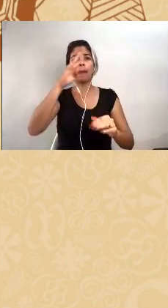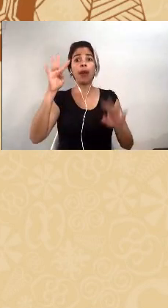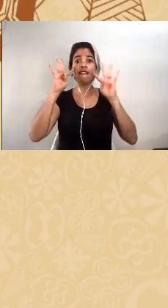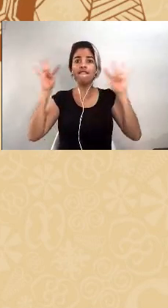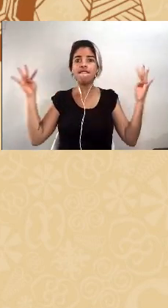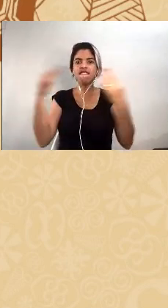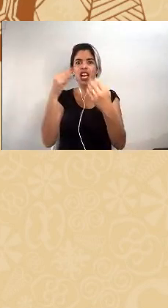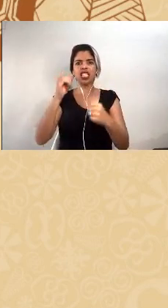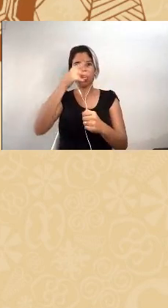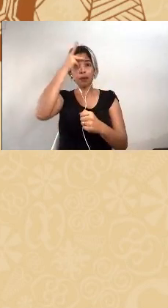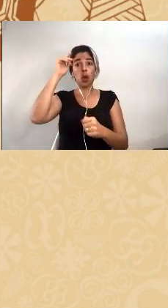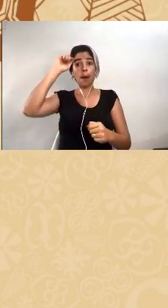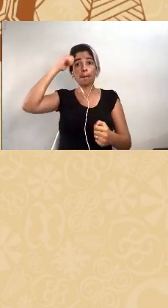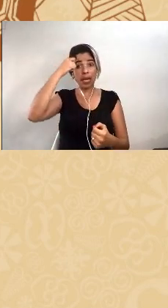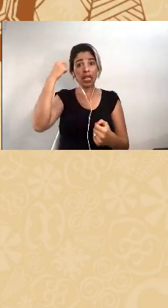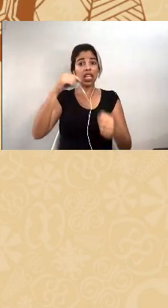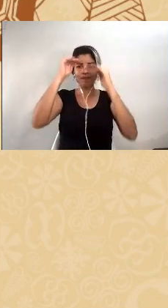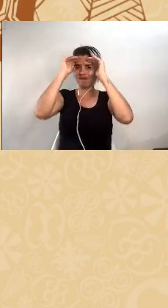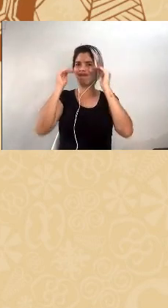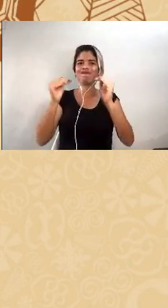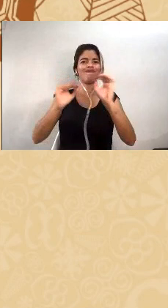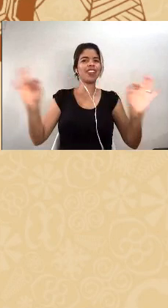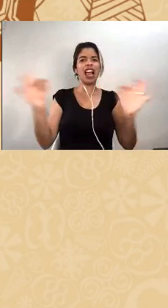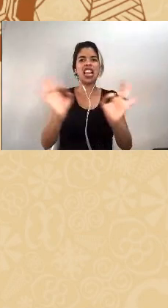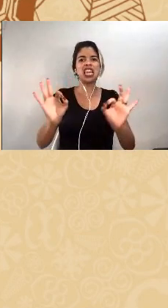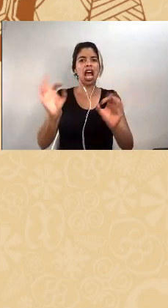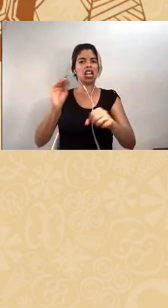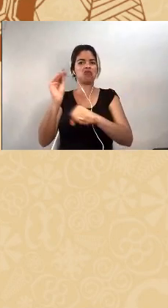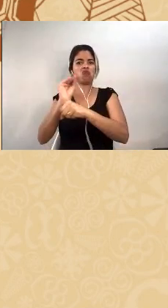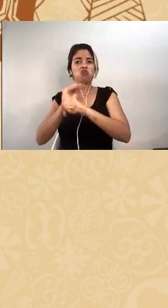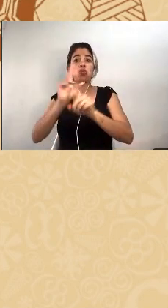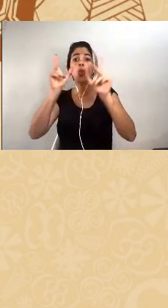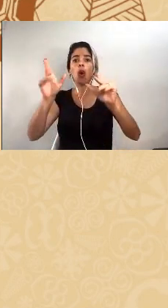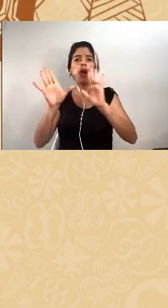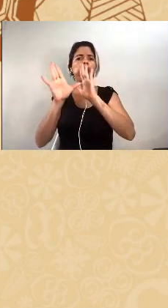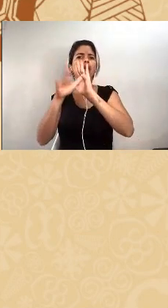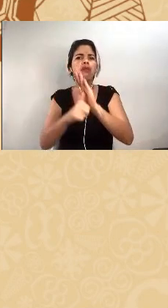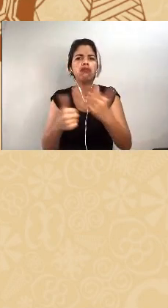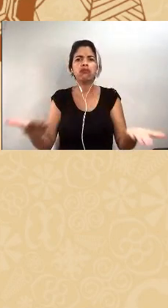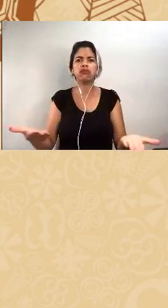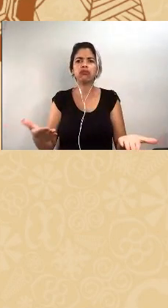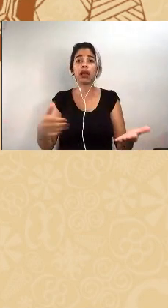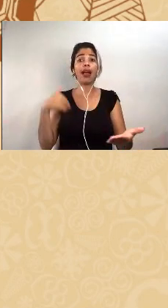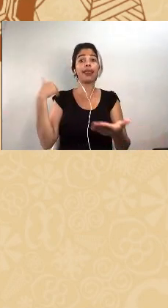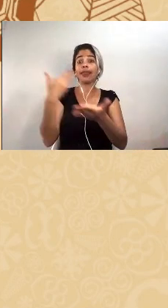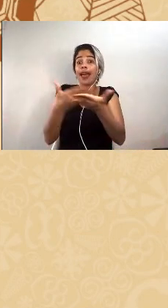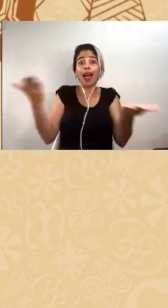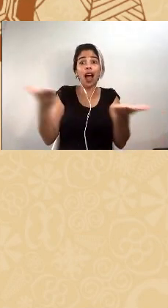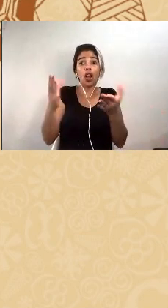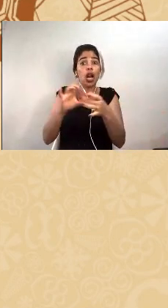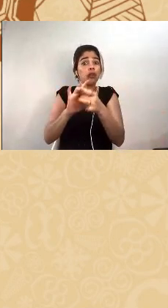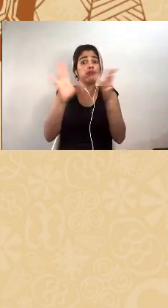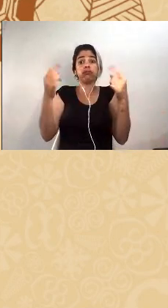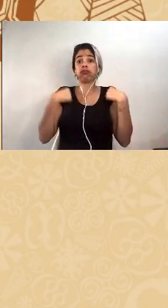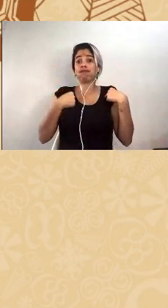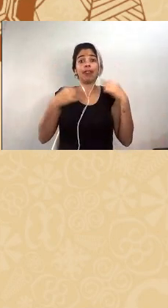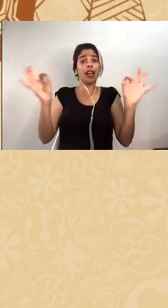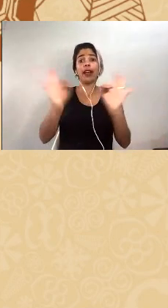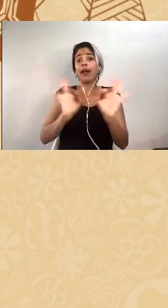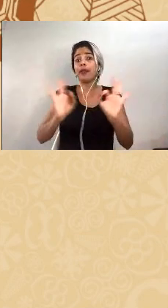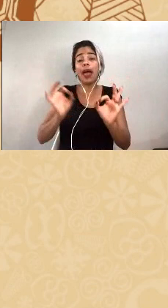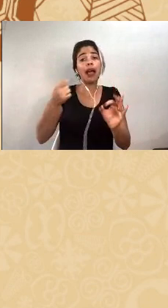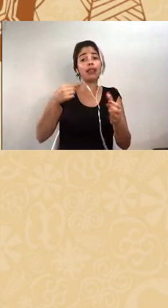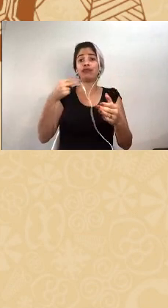é uma pessoa negra nesse país, você não é respeitado, você é tratado como um bandido. Estão ali até agora não deixando eu sair, não estão deixando eu ir